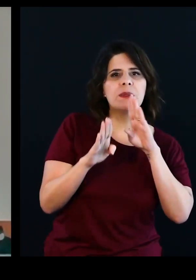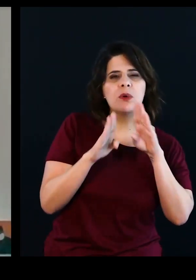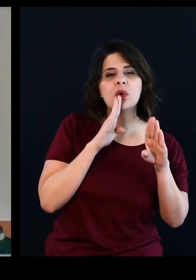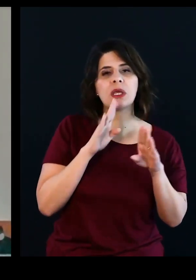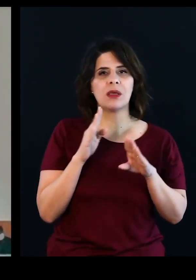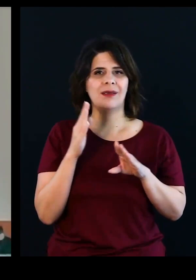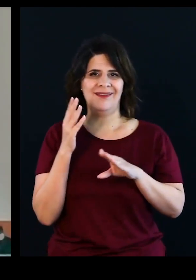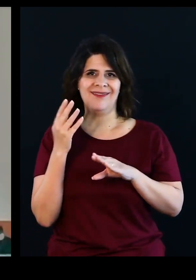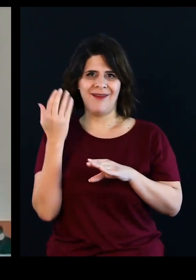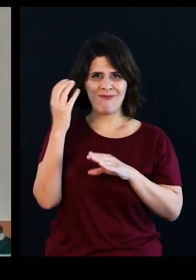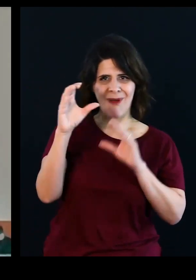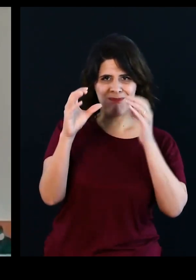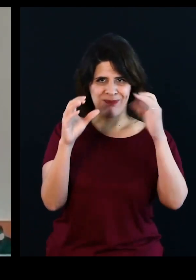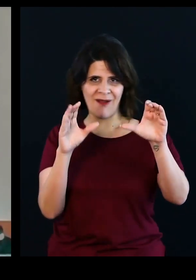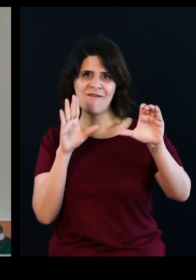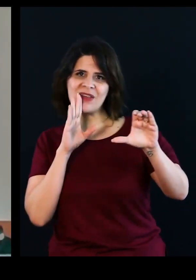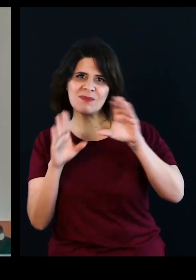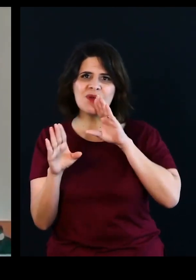transmitem. Nós já,